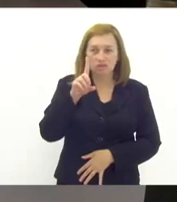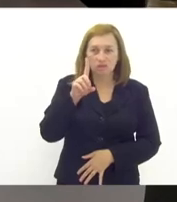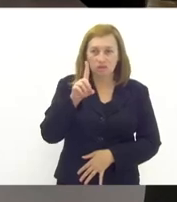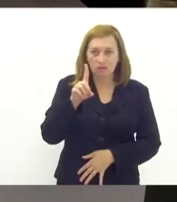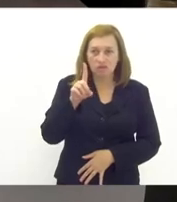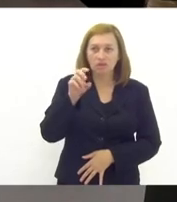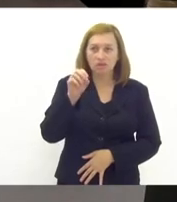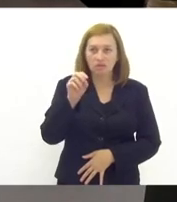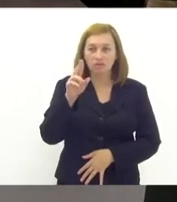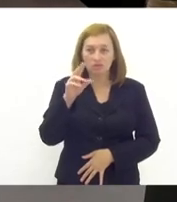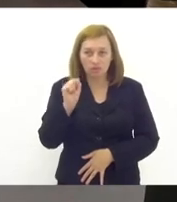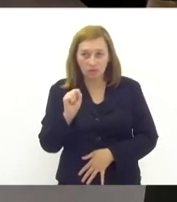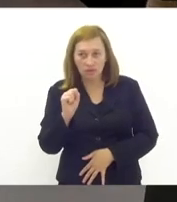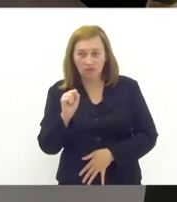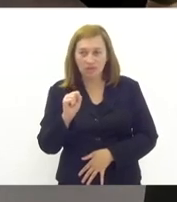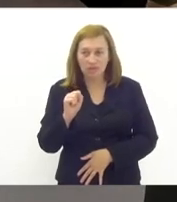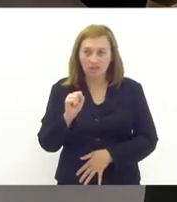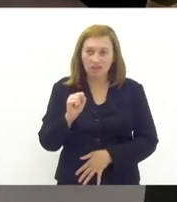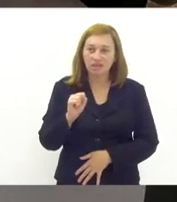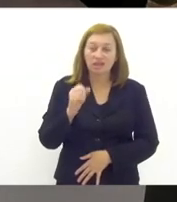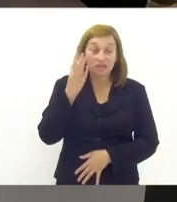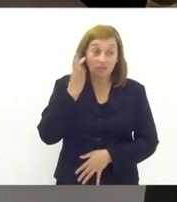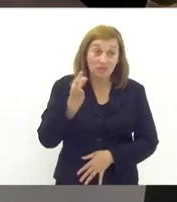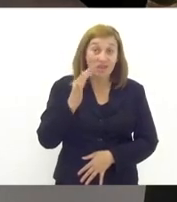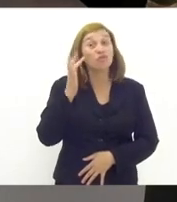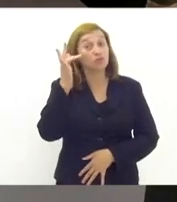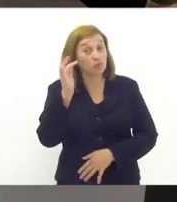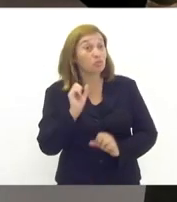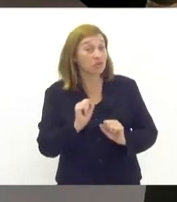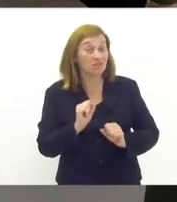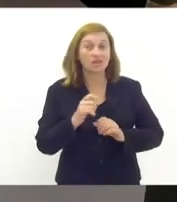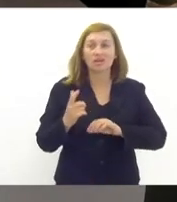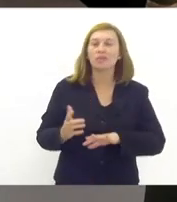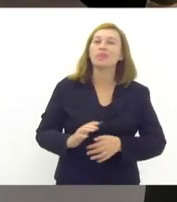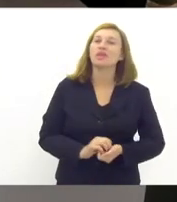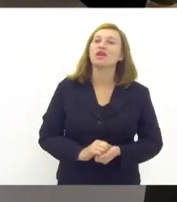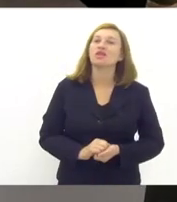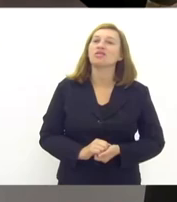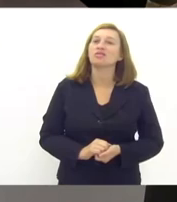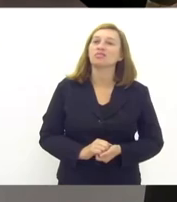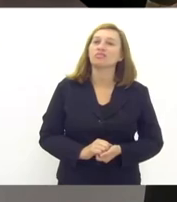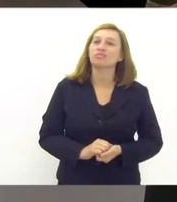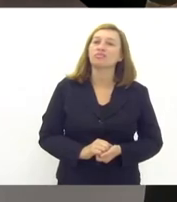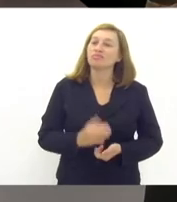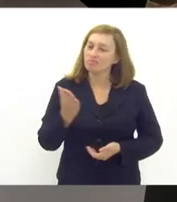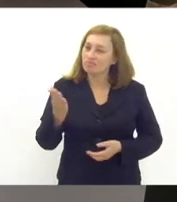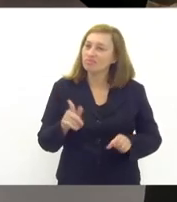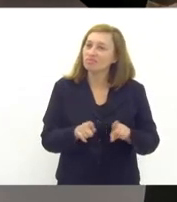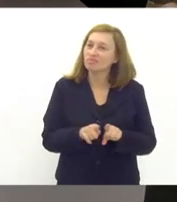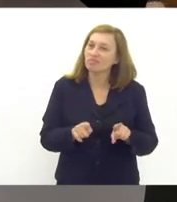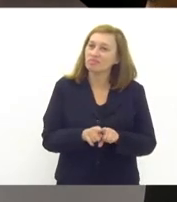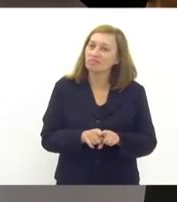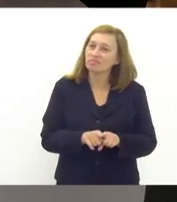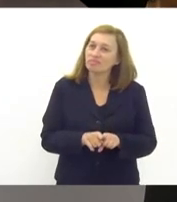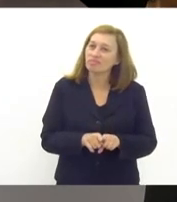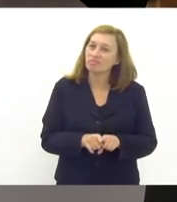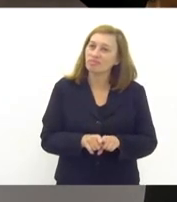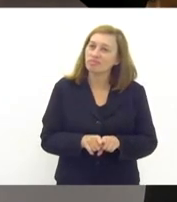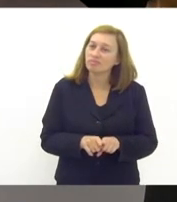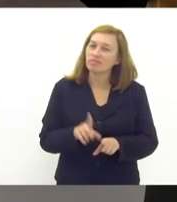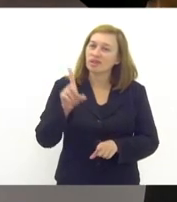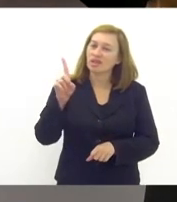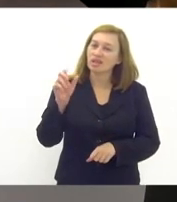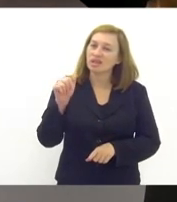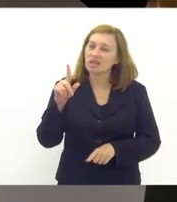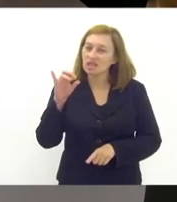senhor Douglas, já ia chamar de doutor, mas não sei, espero que seja brevemente. A você também, querido